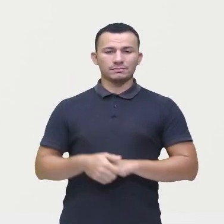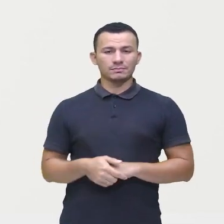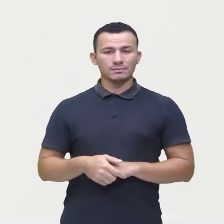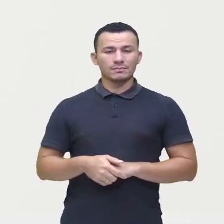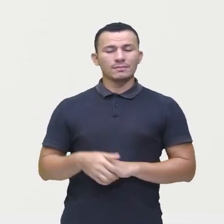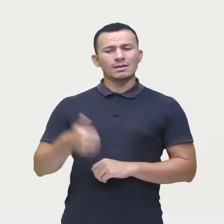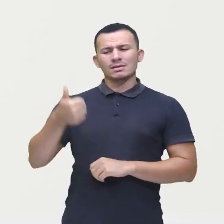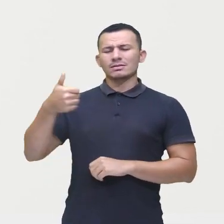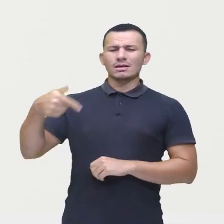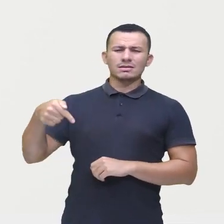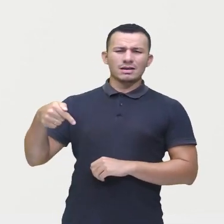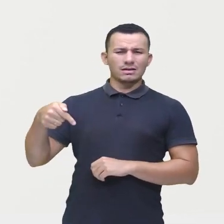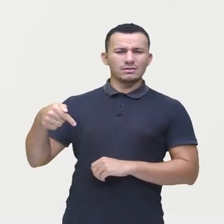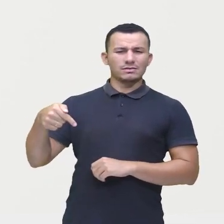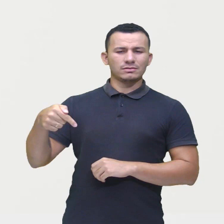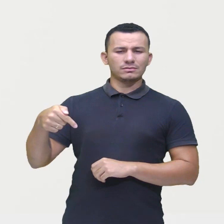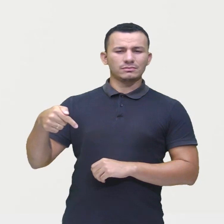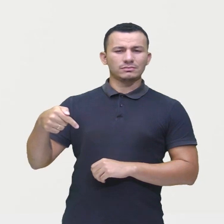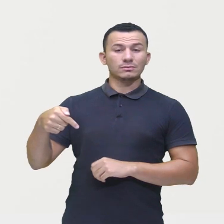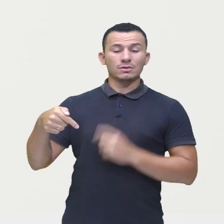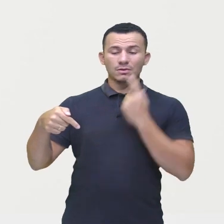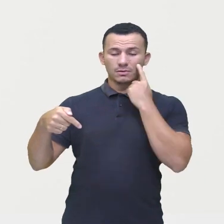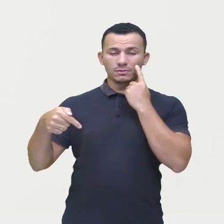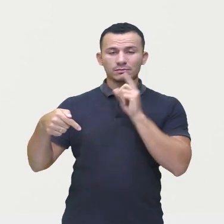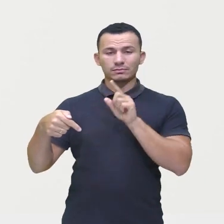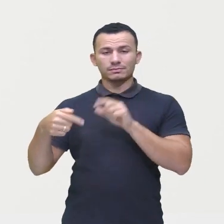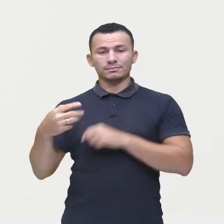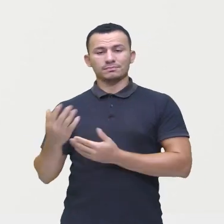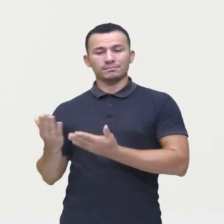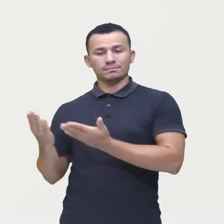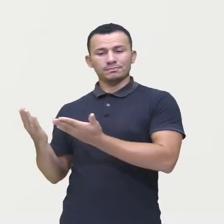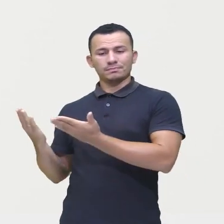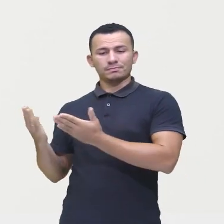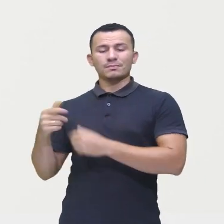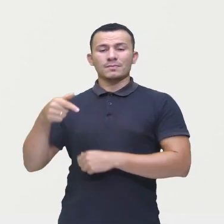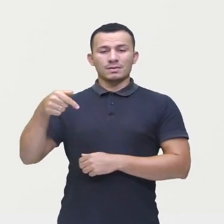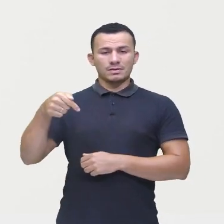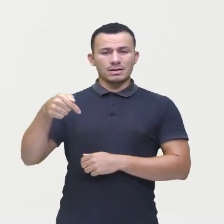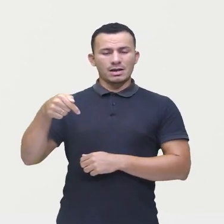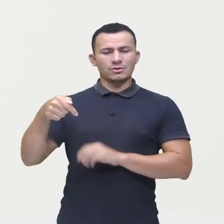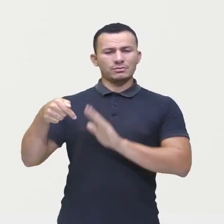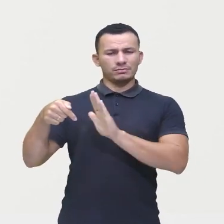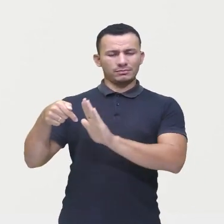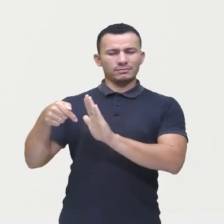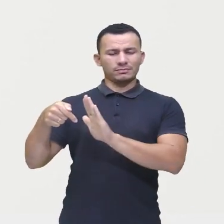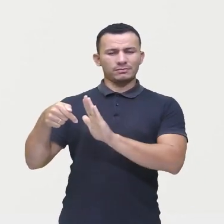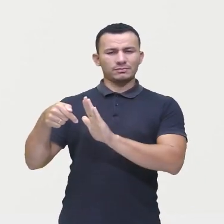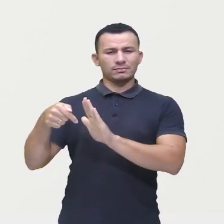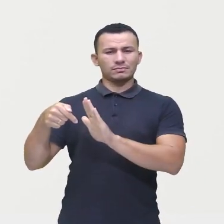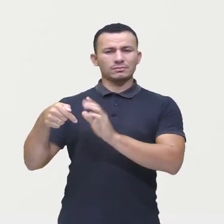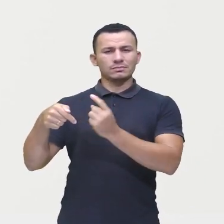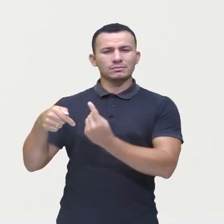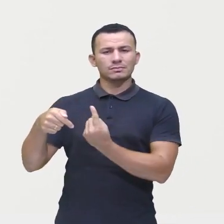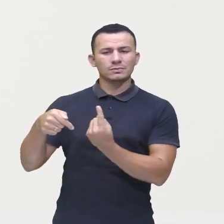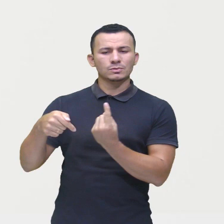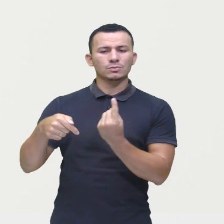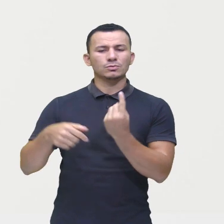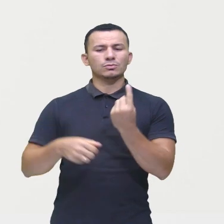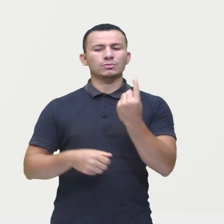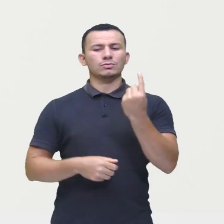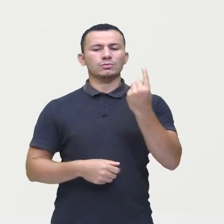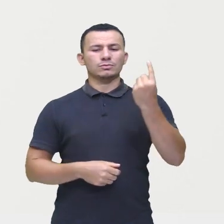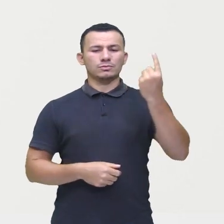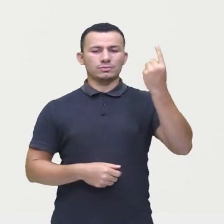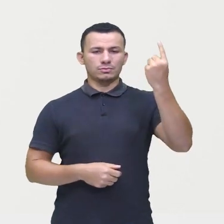17, professor. Olha aqui o 17. O 7 fica. Tudo bem? E quem é que sobe?